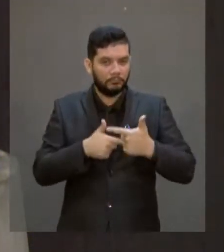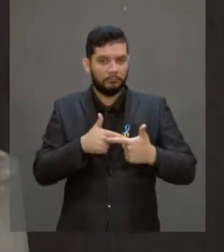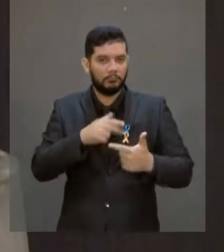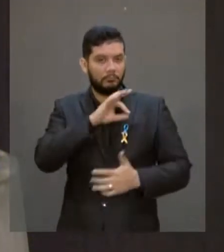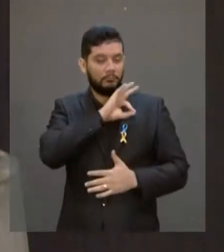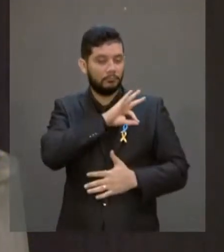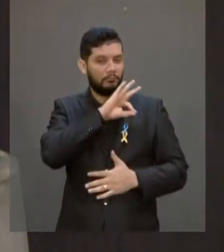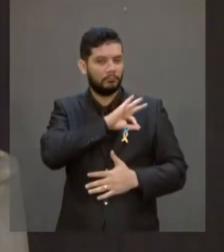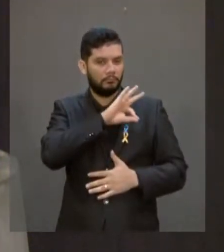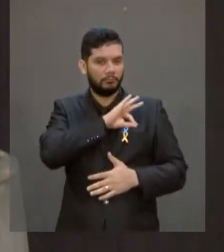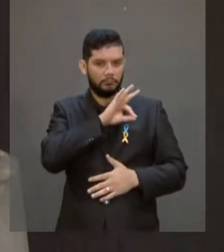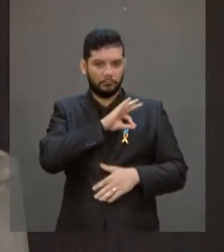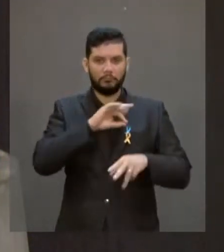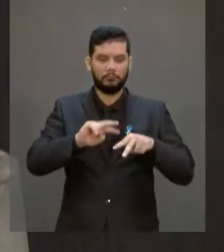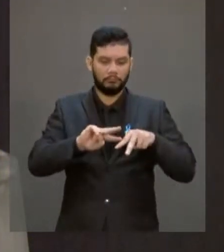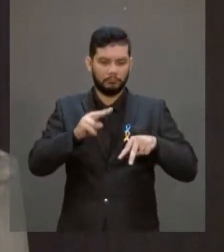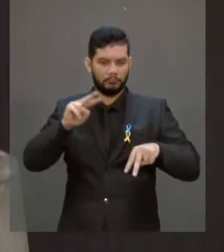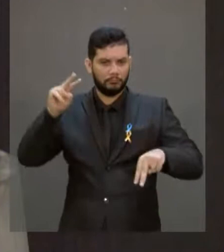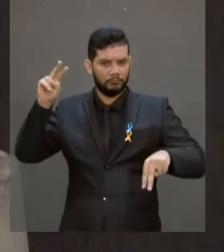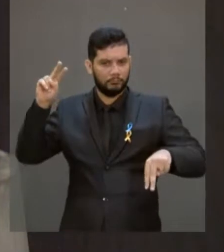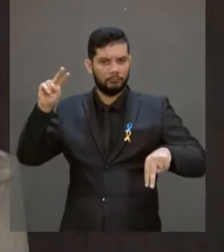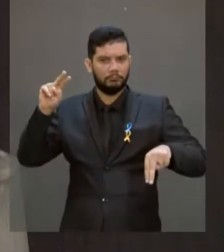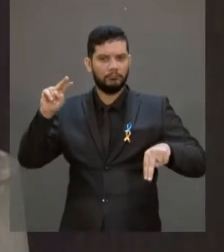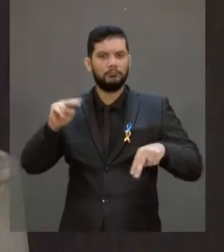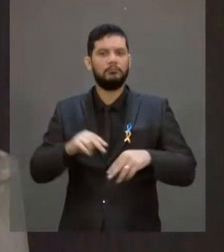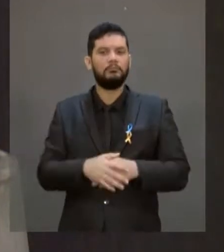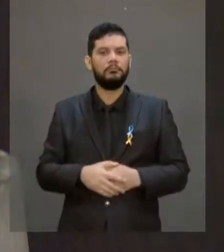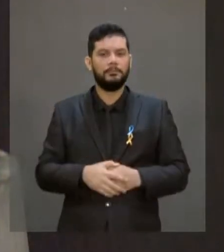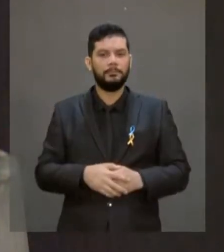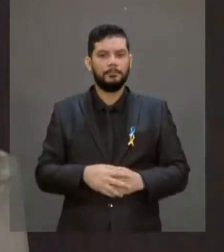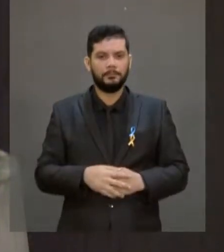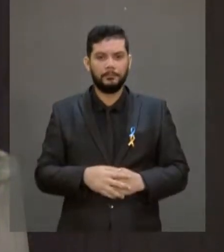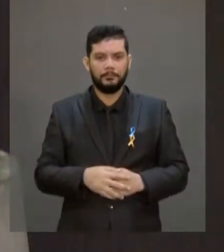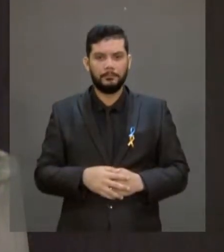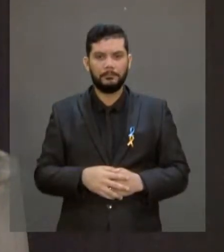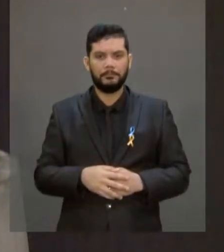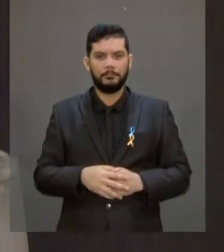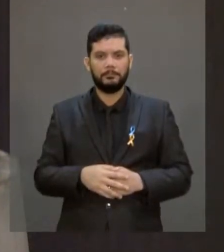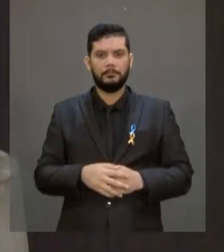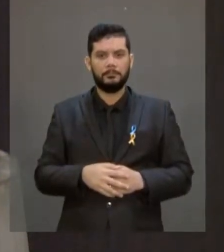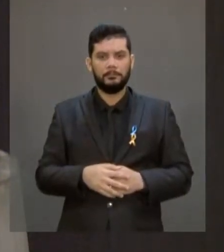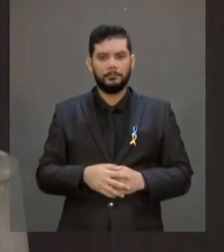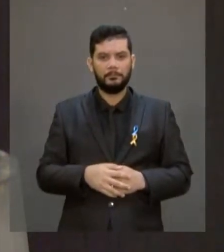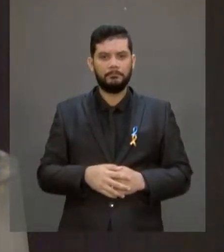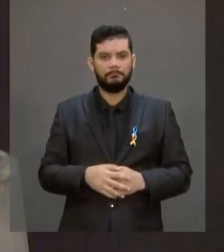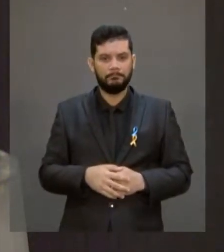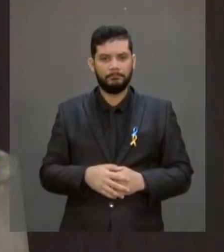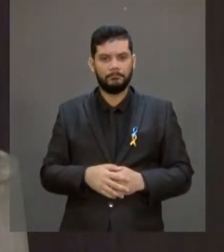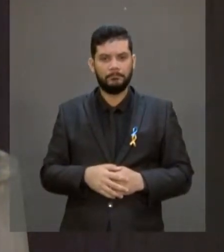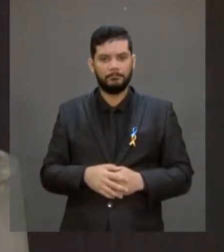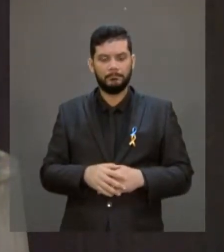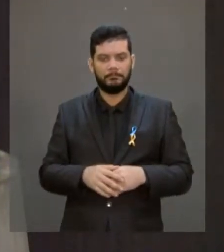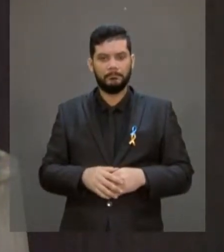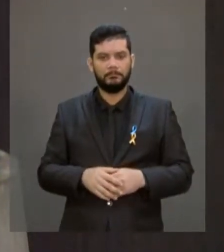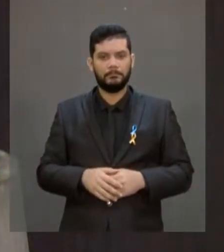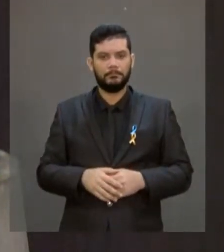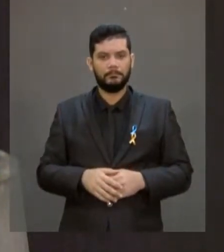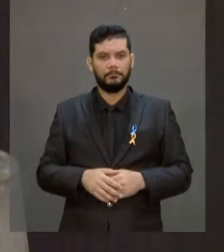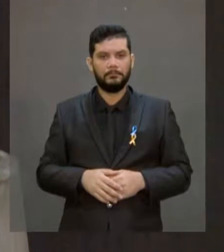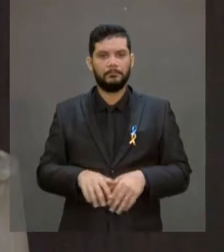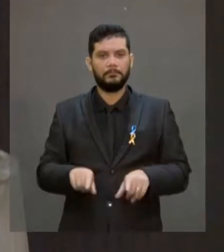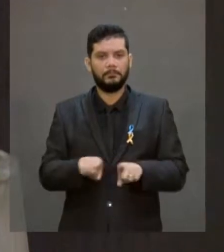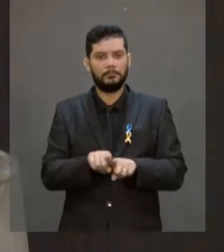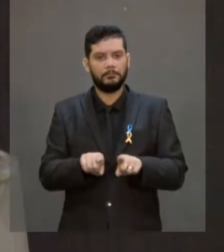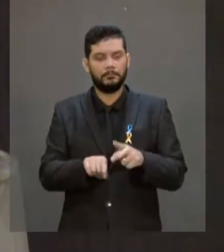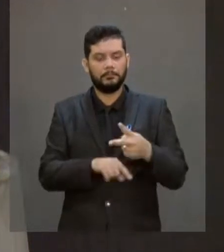bem pagos, bem remunerados e com carreiras fortalecidas. Queremos